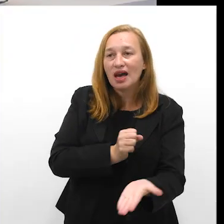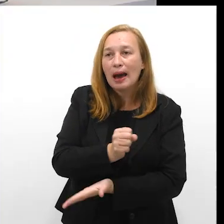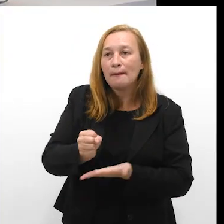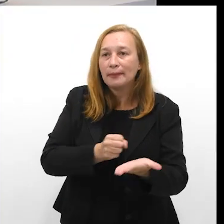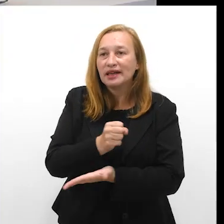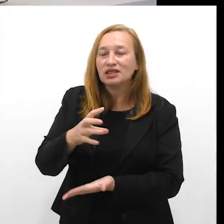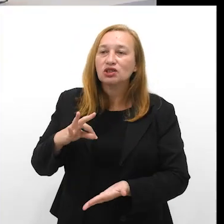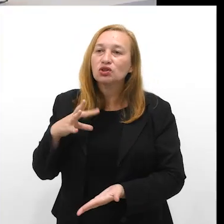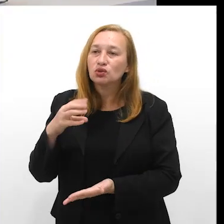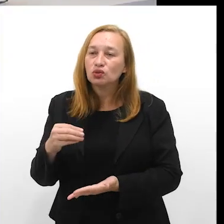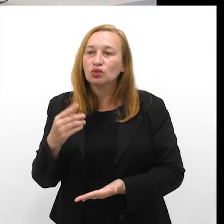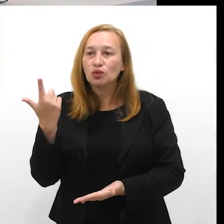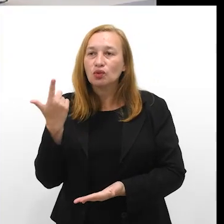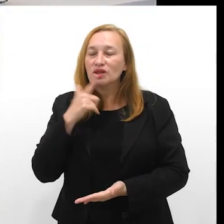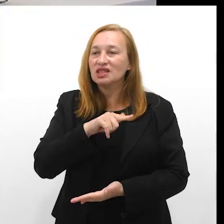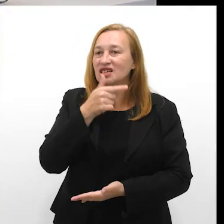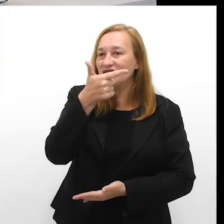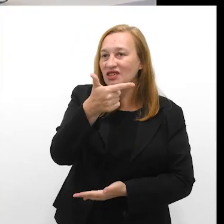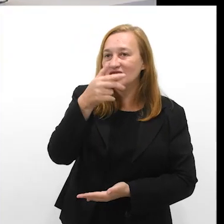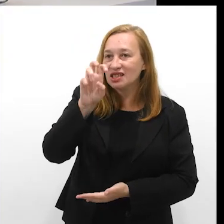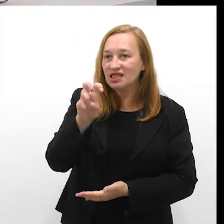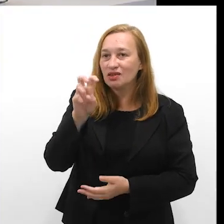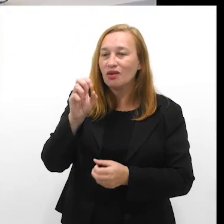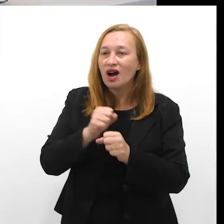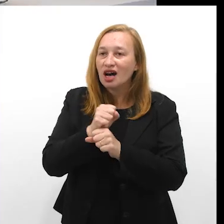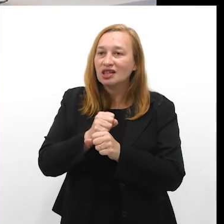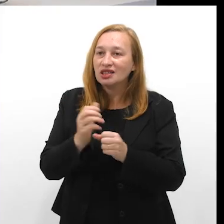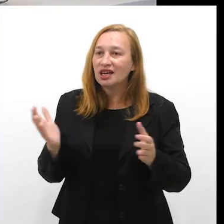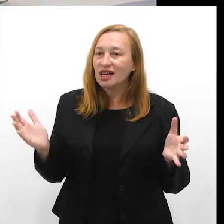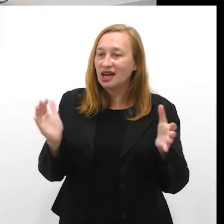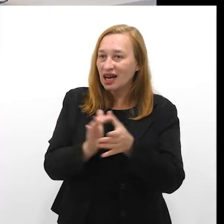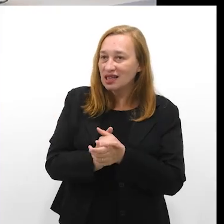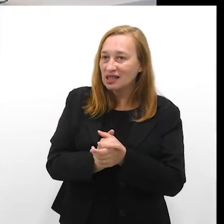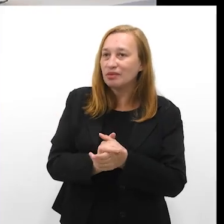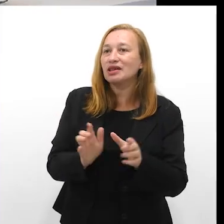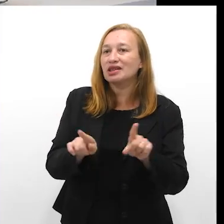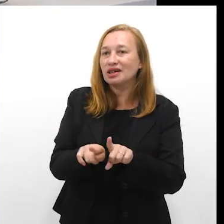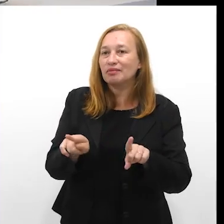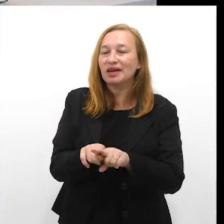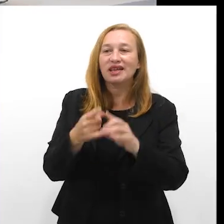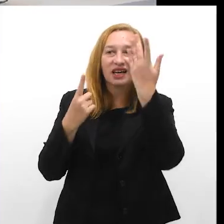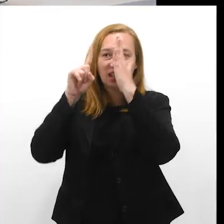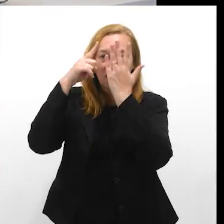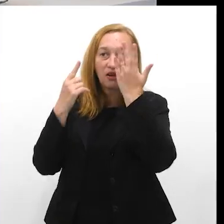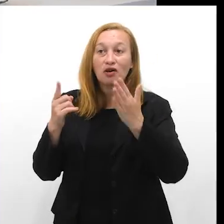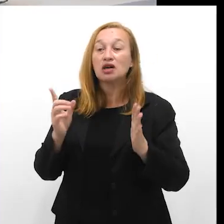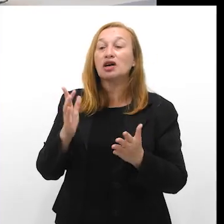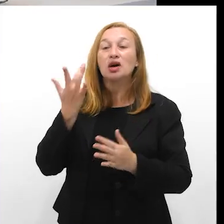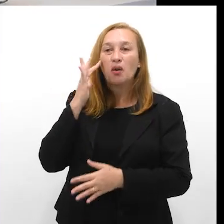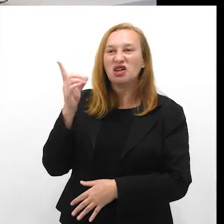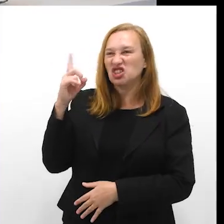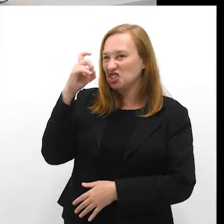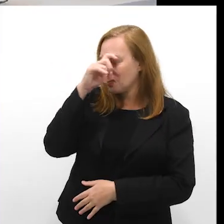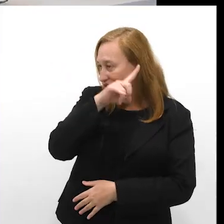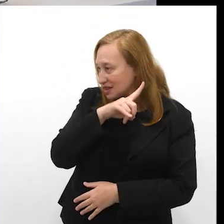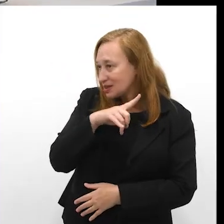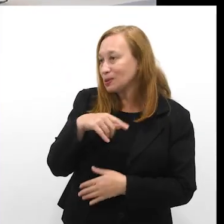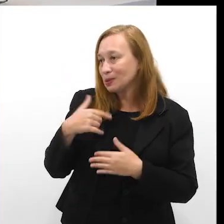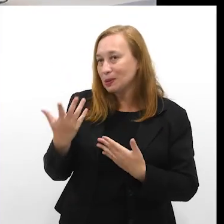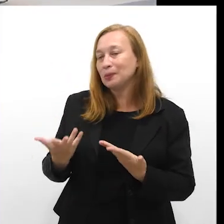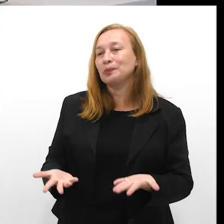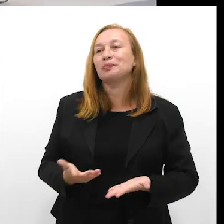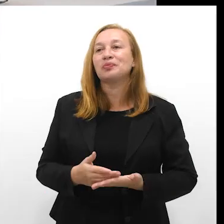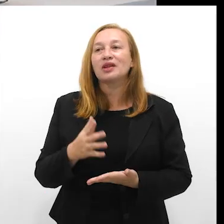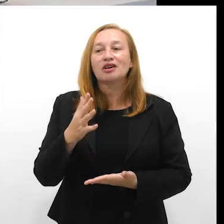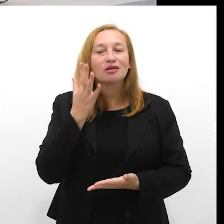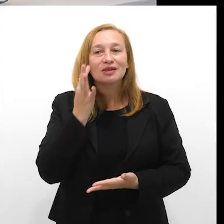né? é a base. Eu também consegui 25 anos de carnaval e 25 anos de casamento, que acho que é a coisa mais difícil. É